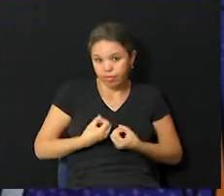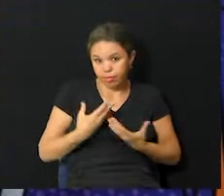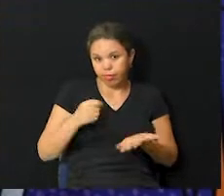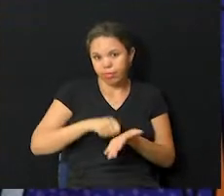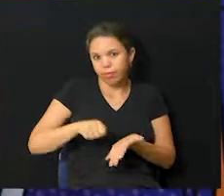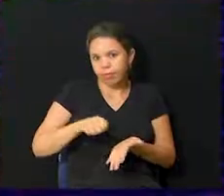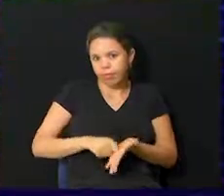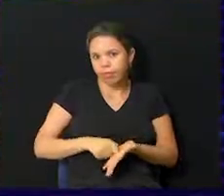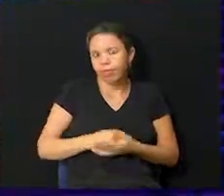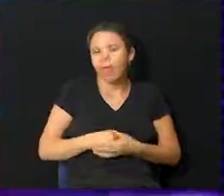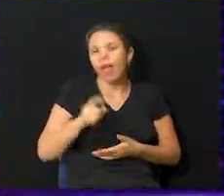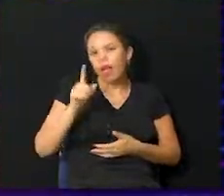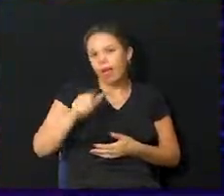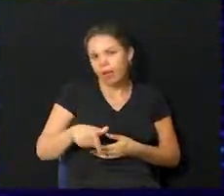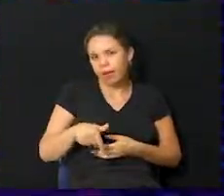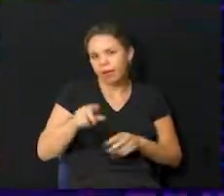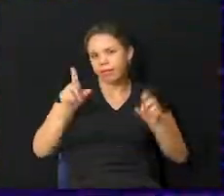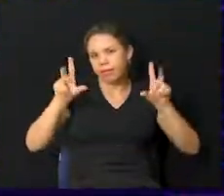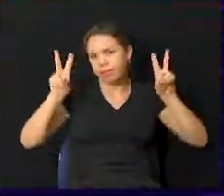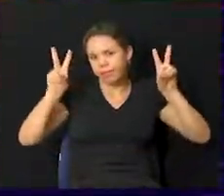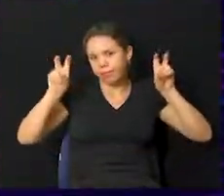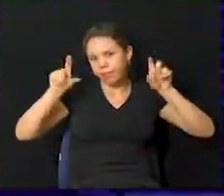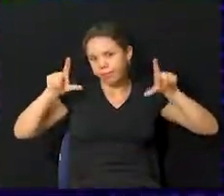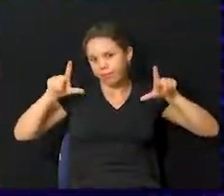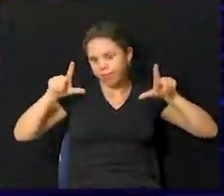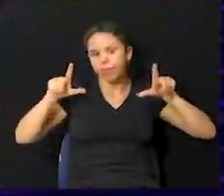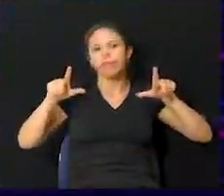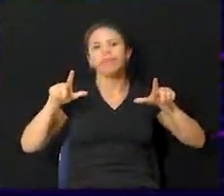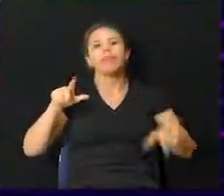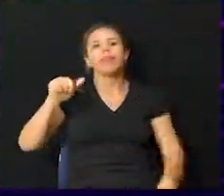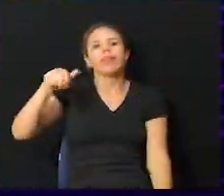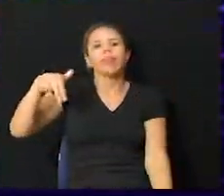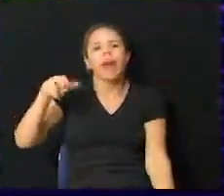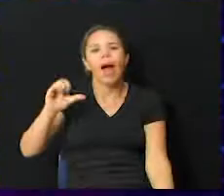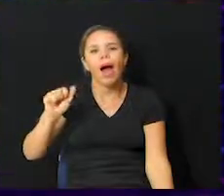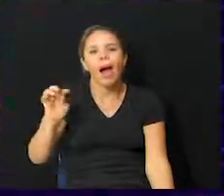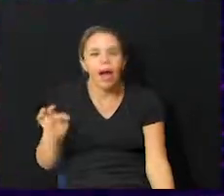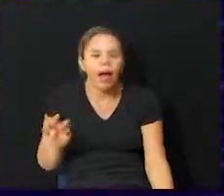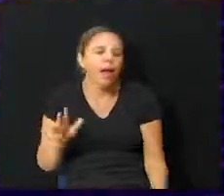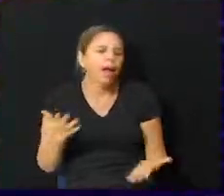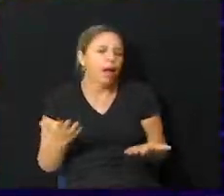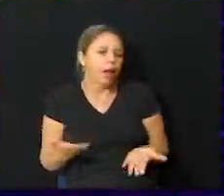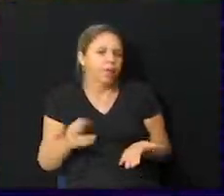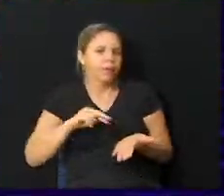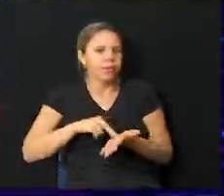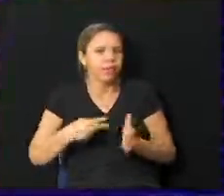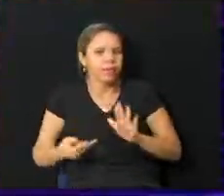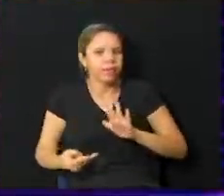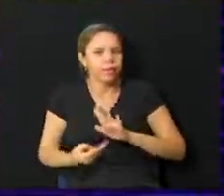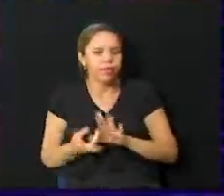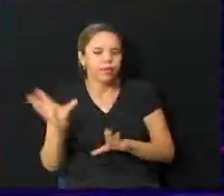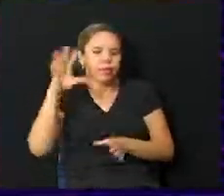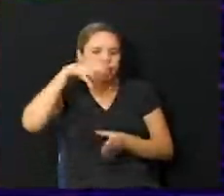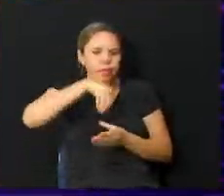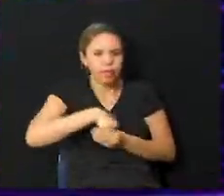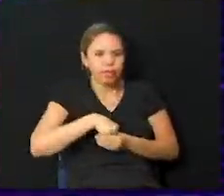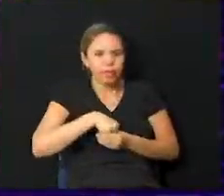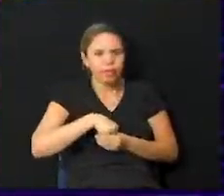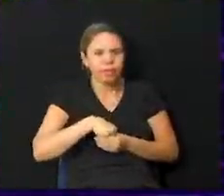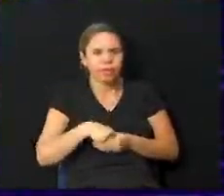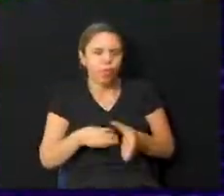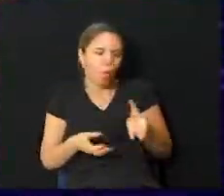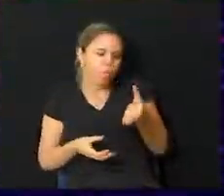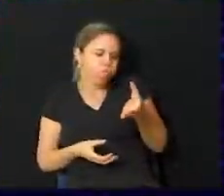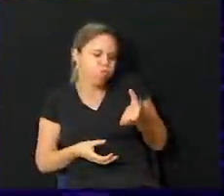poético. O título, a palavra nácar, né, ela significa a parte interna das conchas